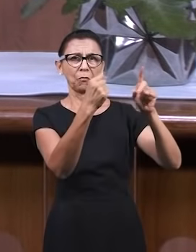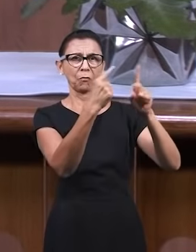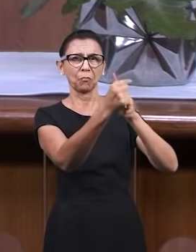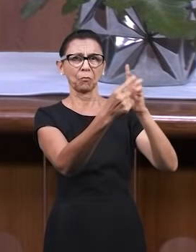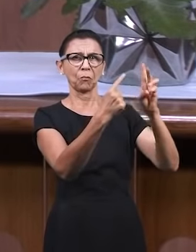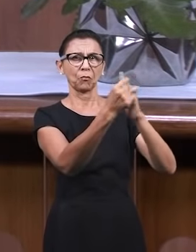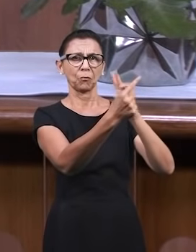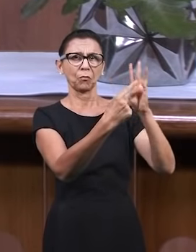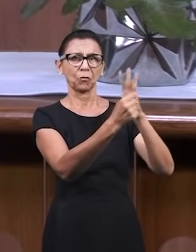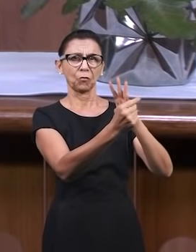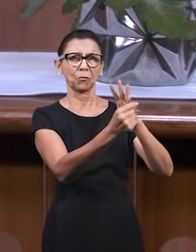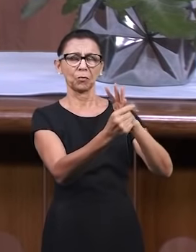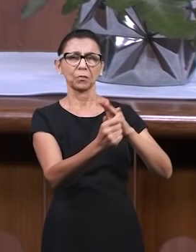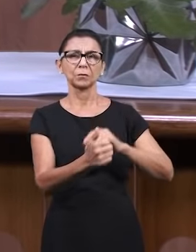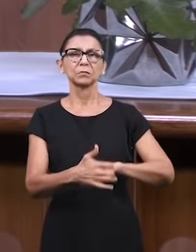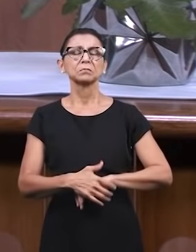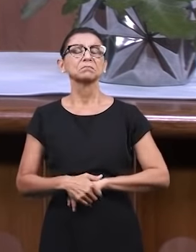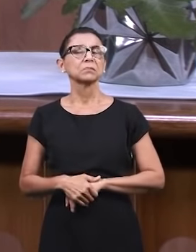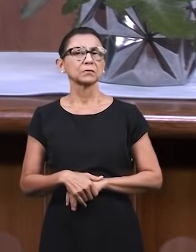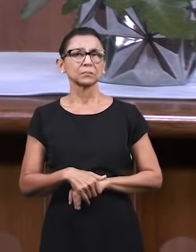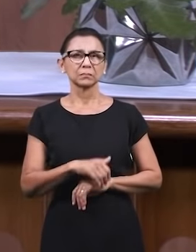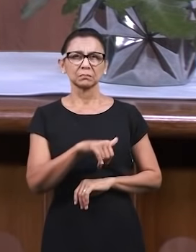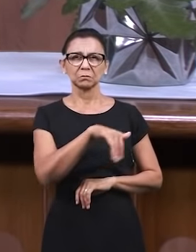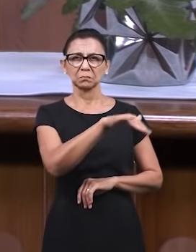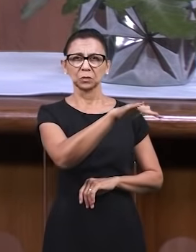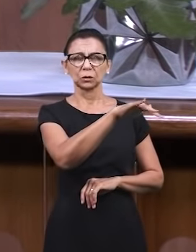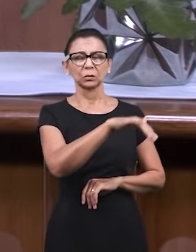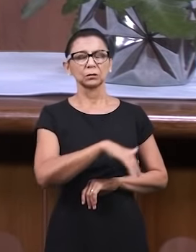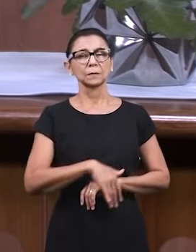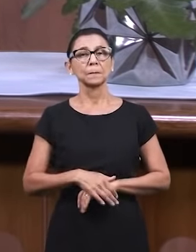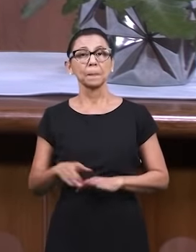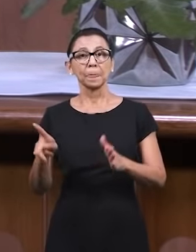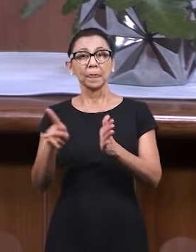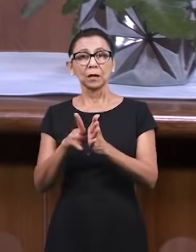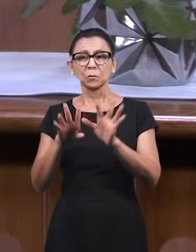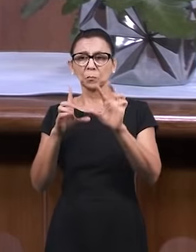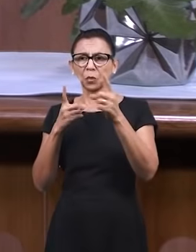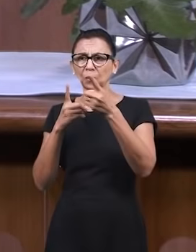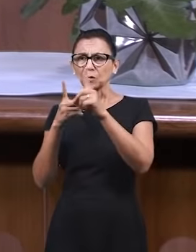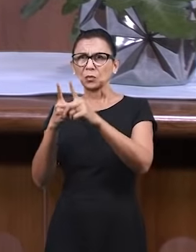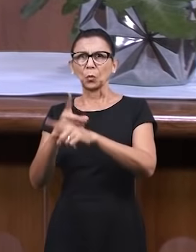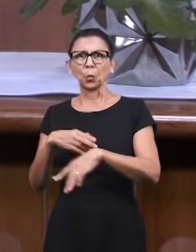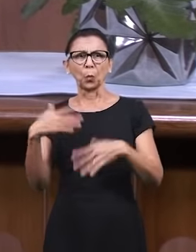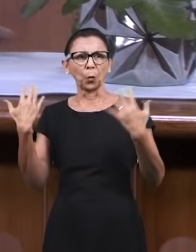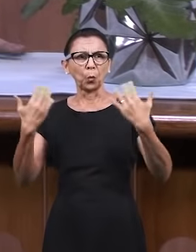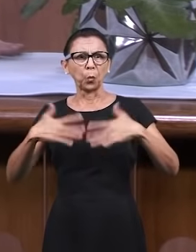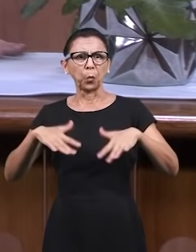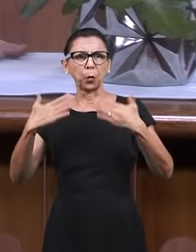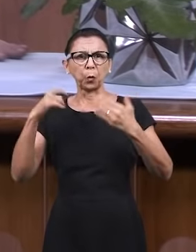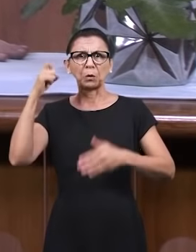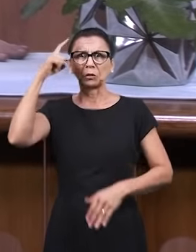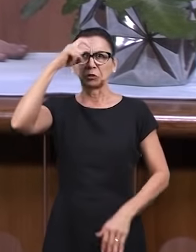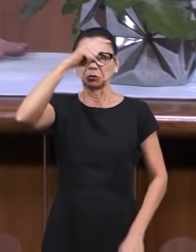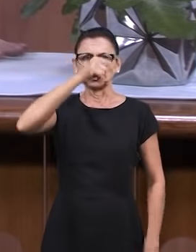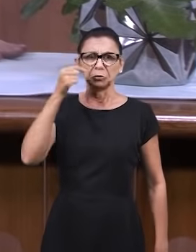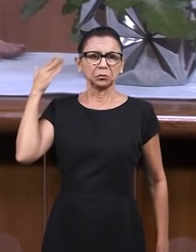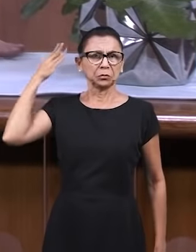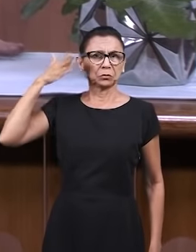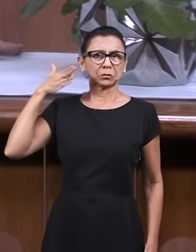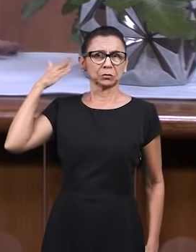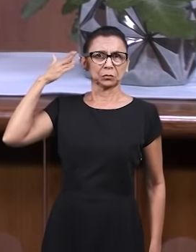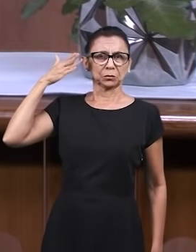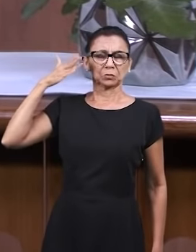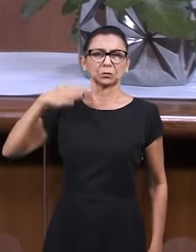embora. E até os próprios discípulos disseram: duro esse discurso, quem pode ouvir?